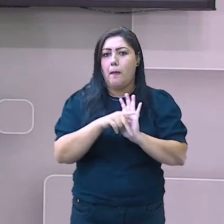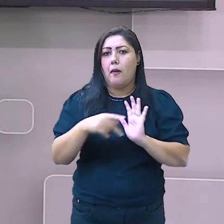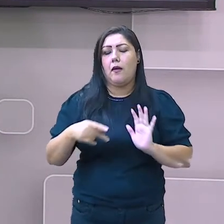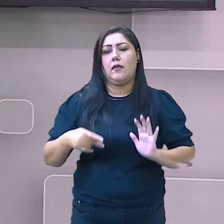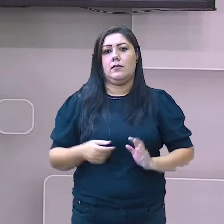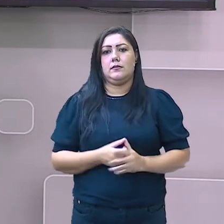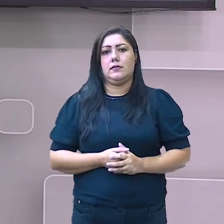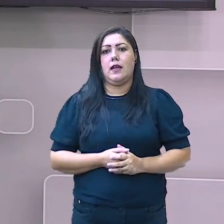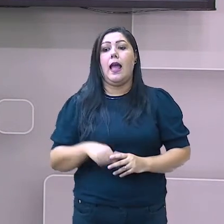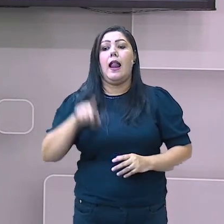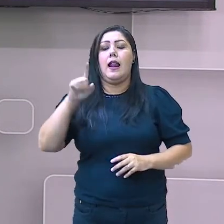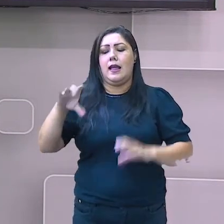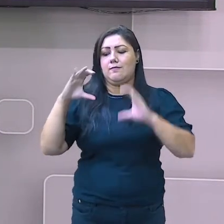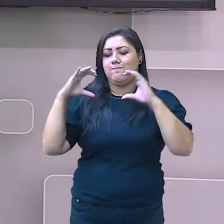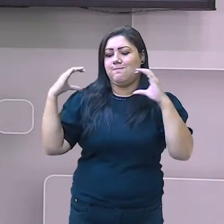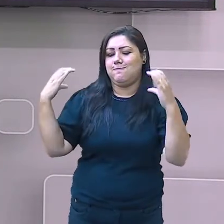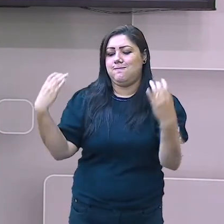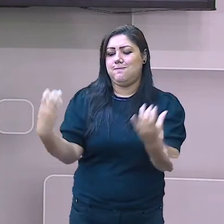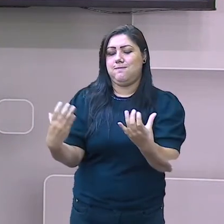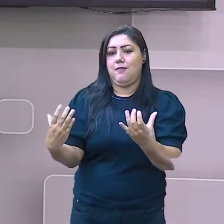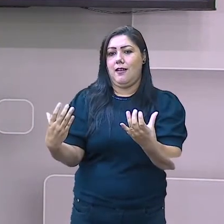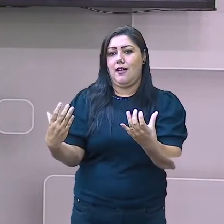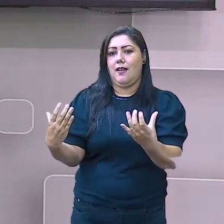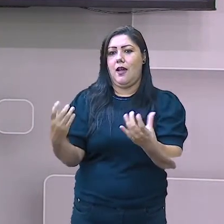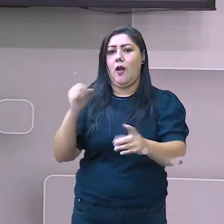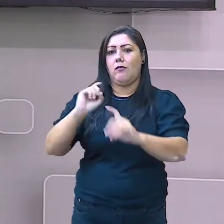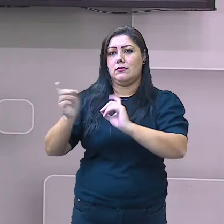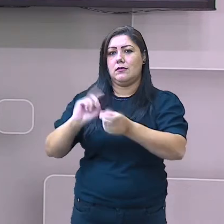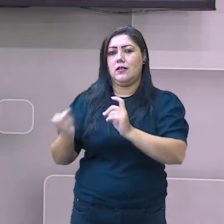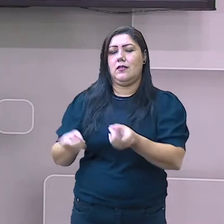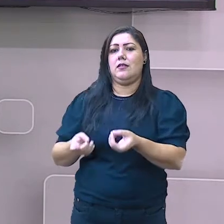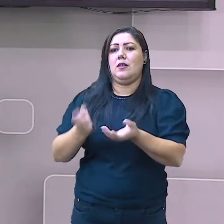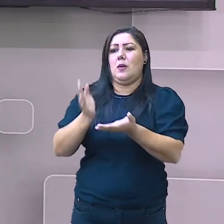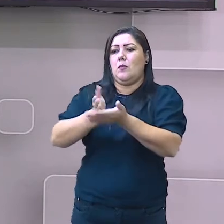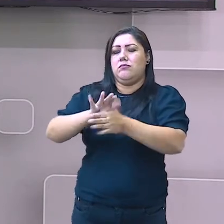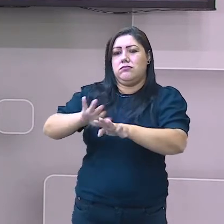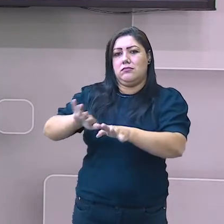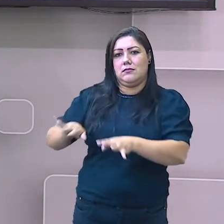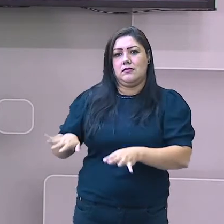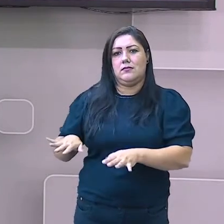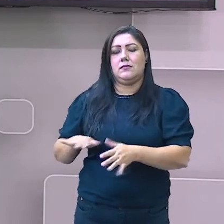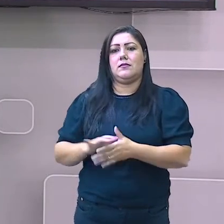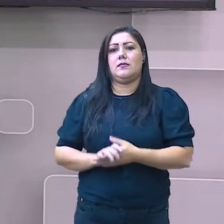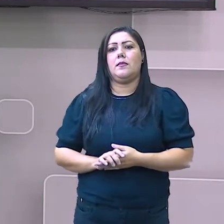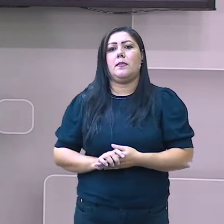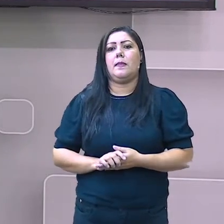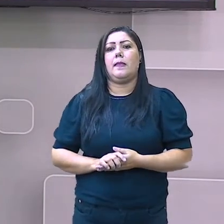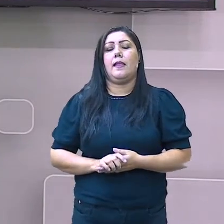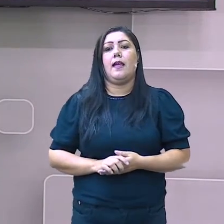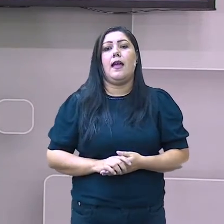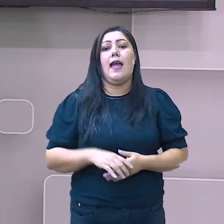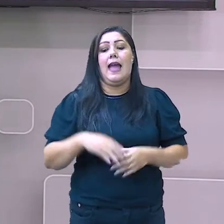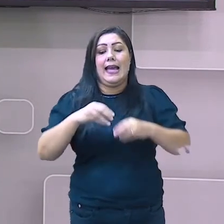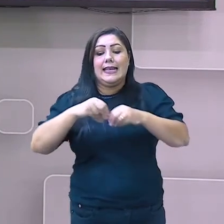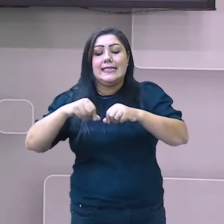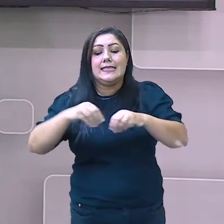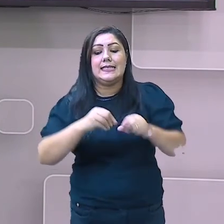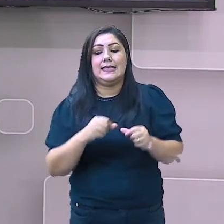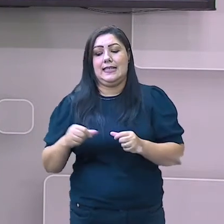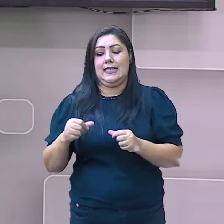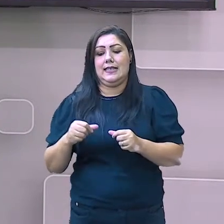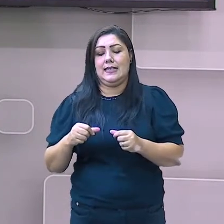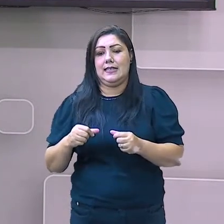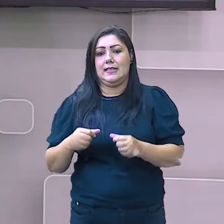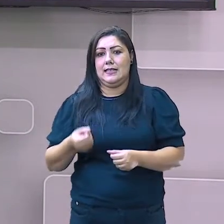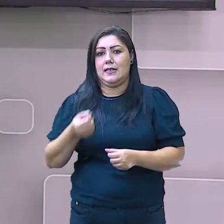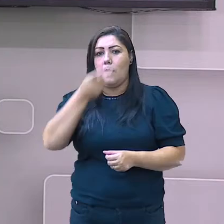foi interrompida. O controle operário da produção foi instaurado e as terras da nobreza e da igreja foram